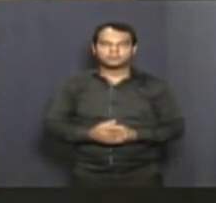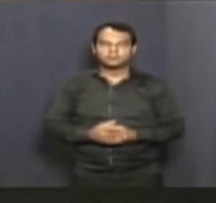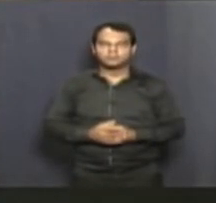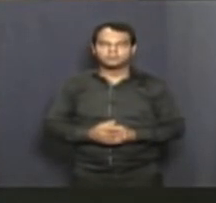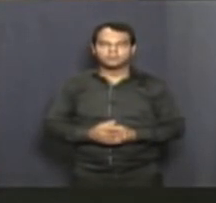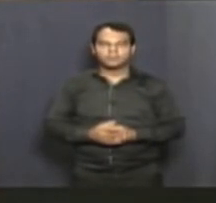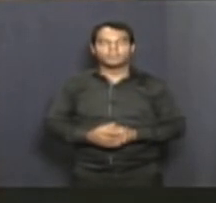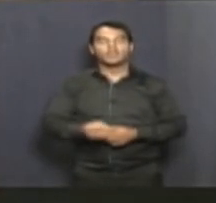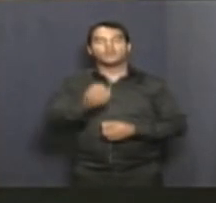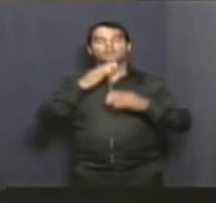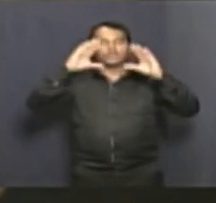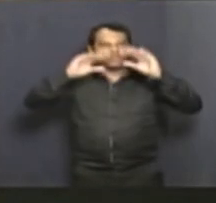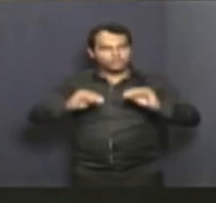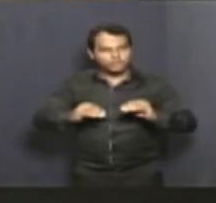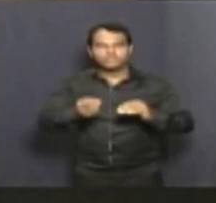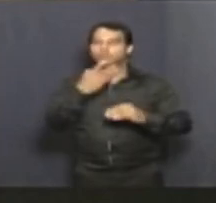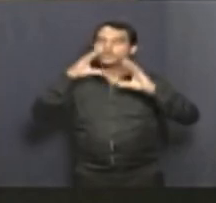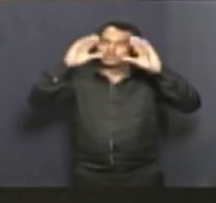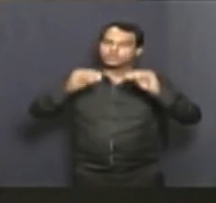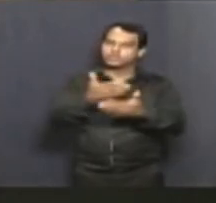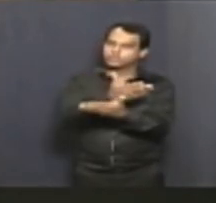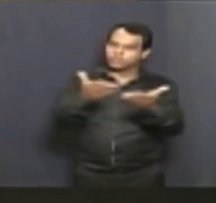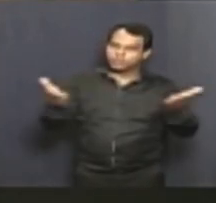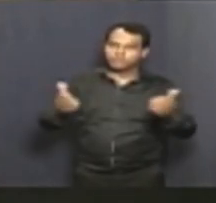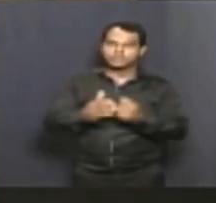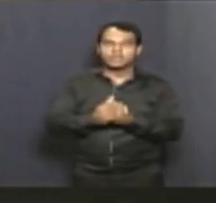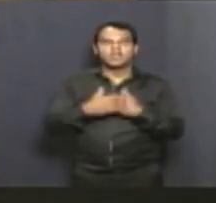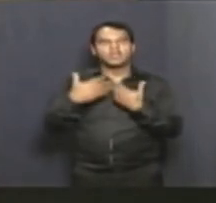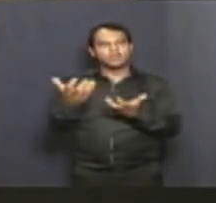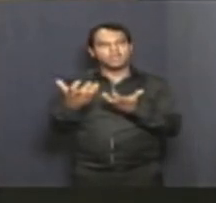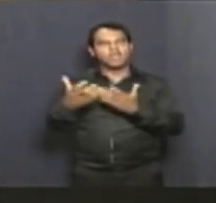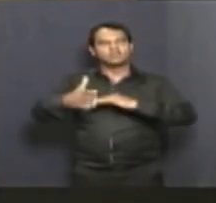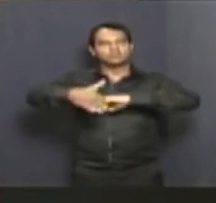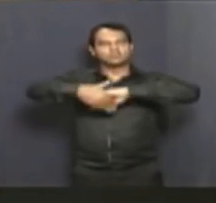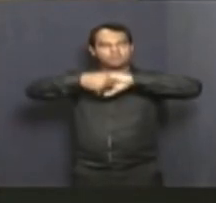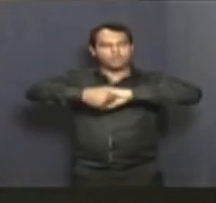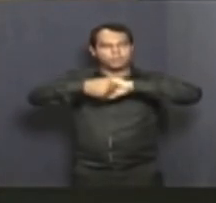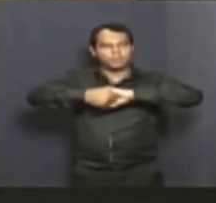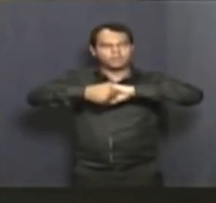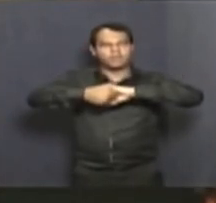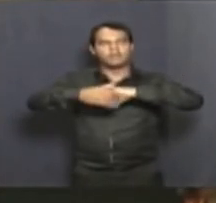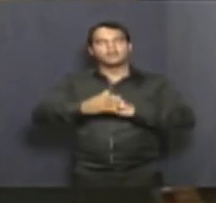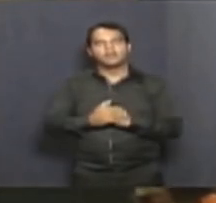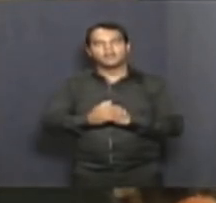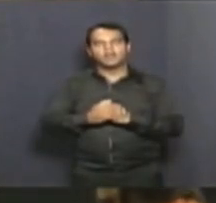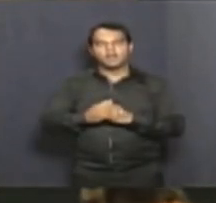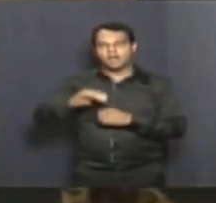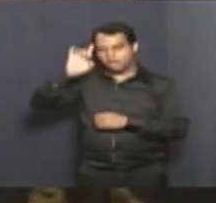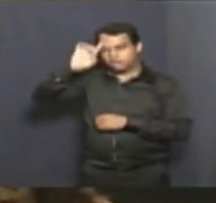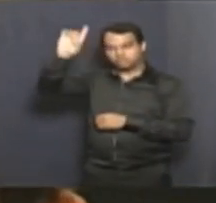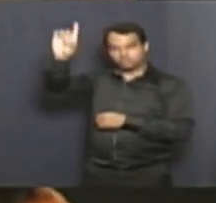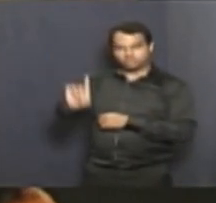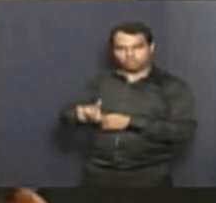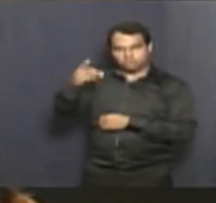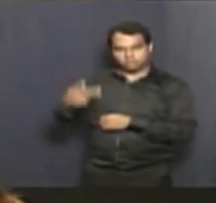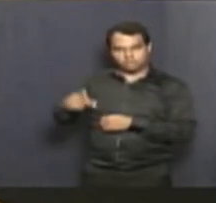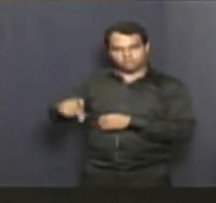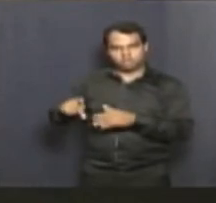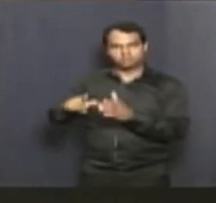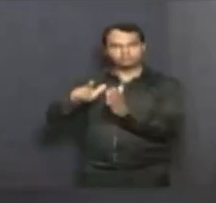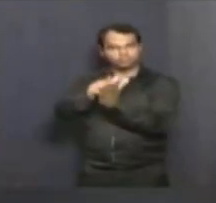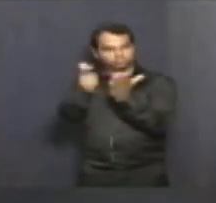boa noite boa noite a todos quero cumprimentar a direção do midiamax muito obrigado por